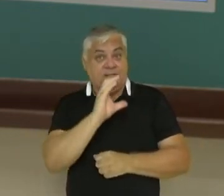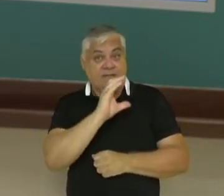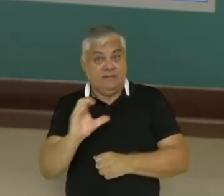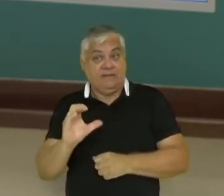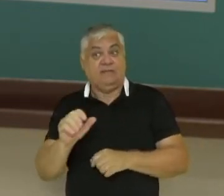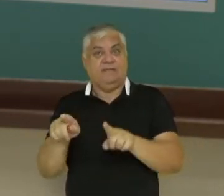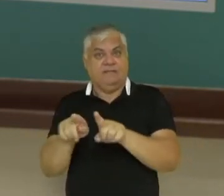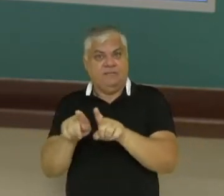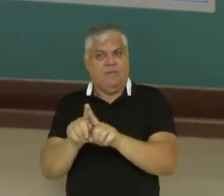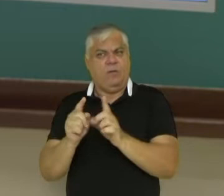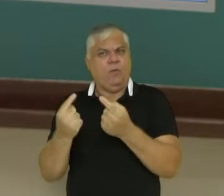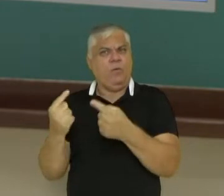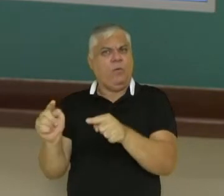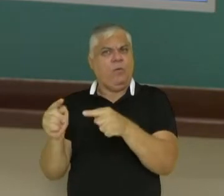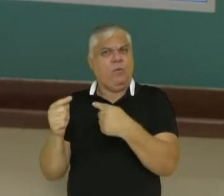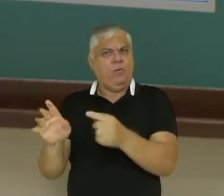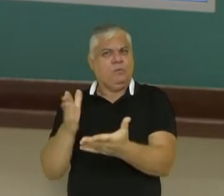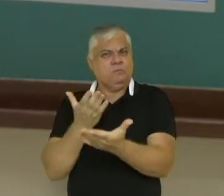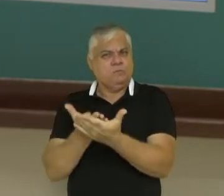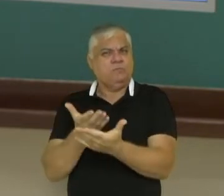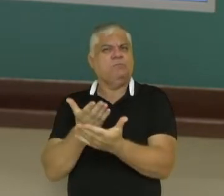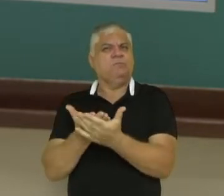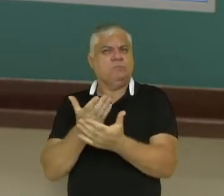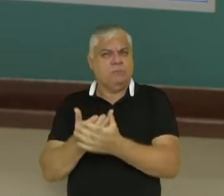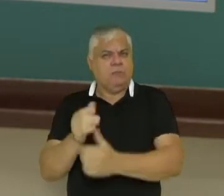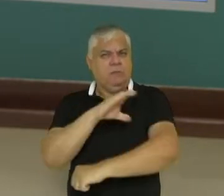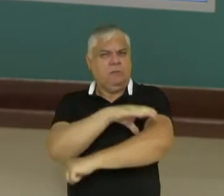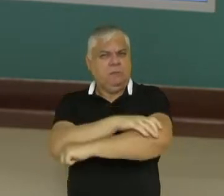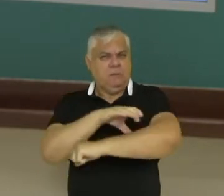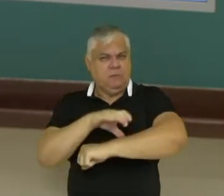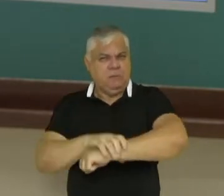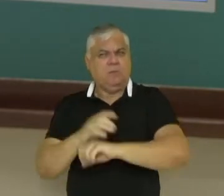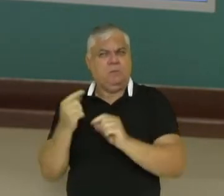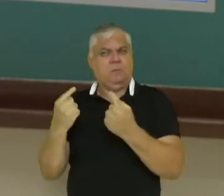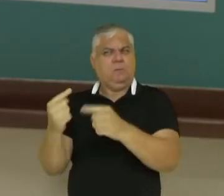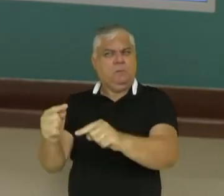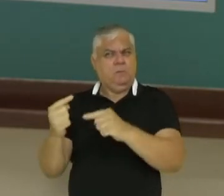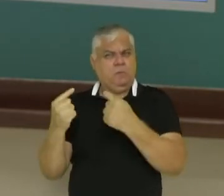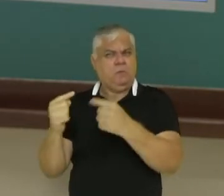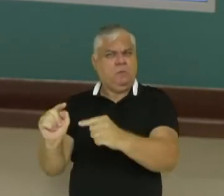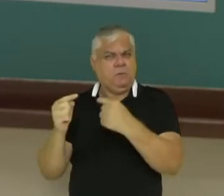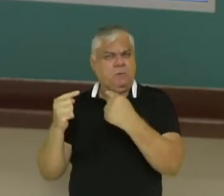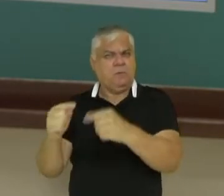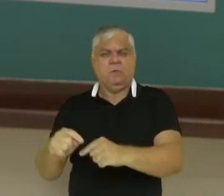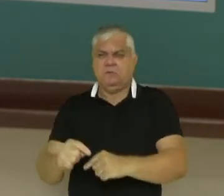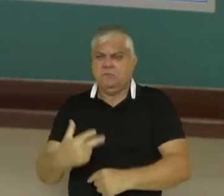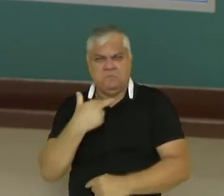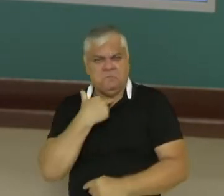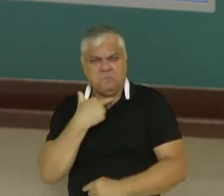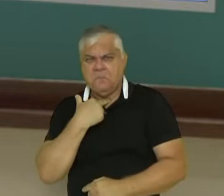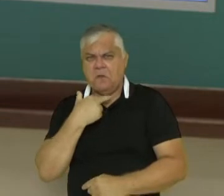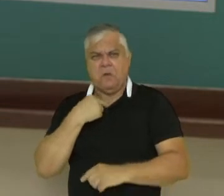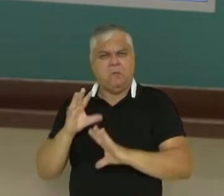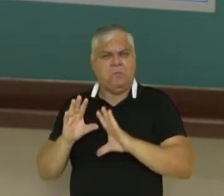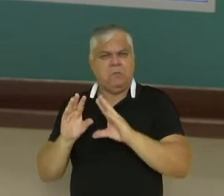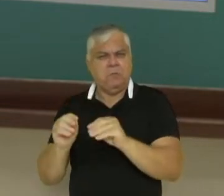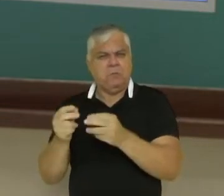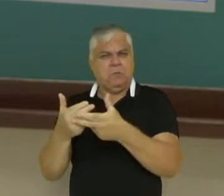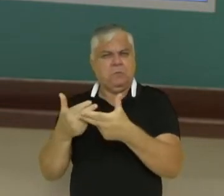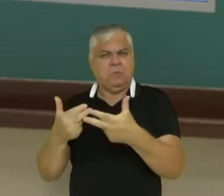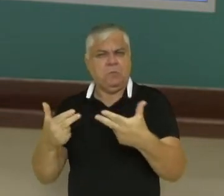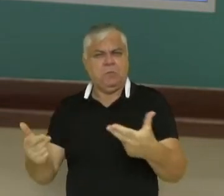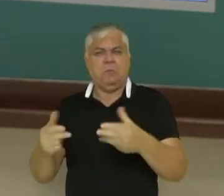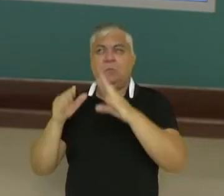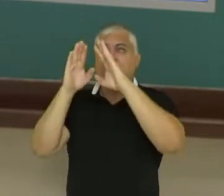digamos assim, os protestantes, né, eles já estavam começando a crescer bastante, então assim, nós tínhamos aquele problema